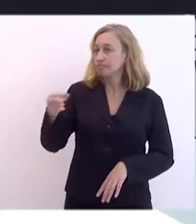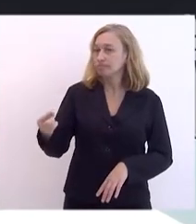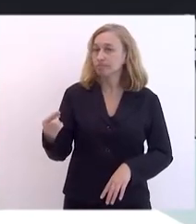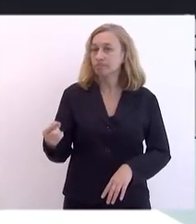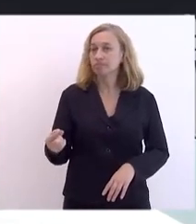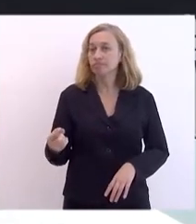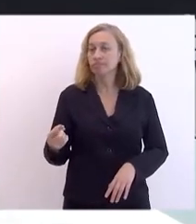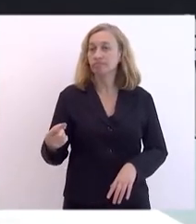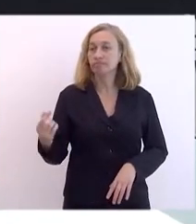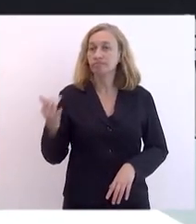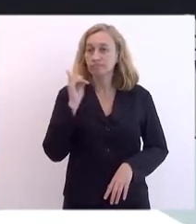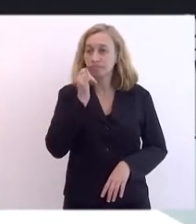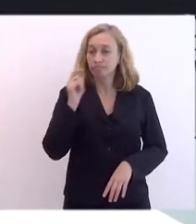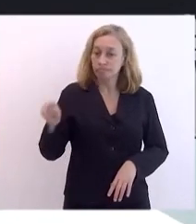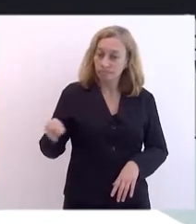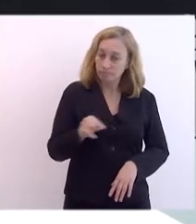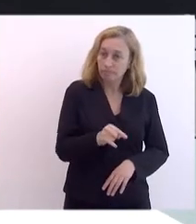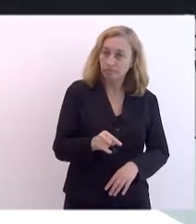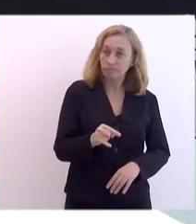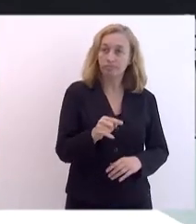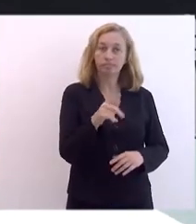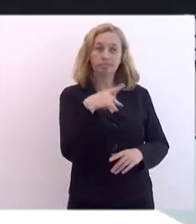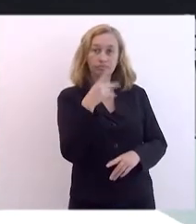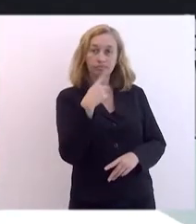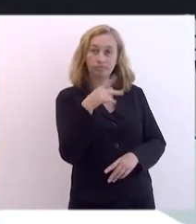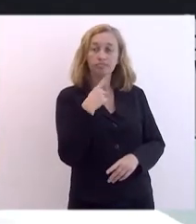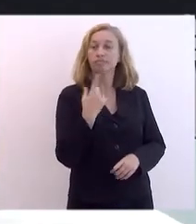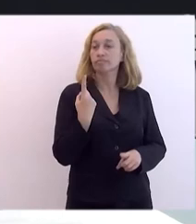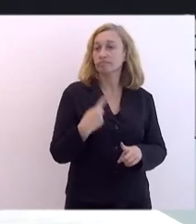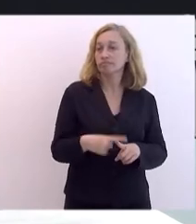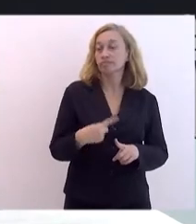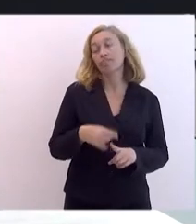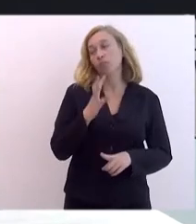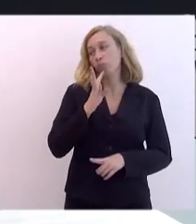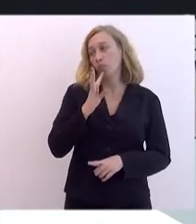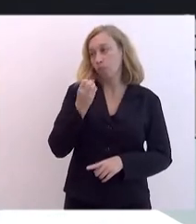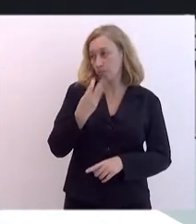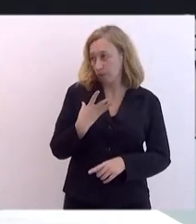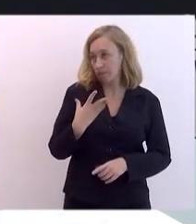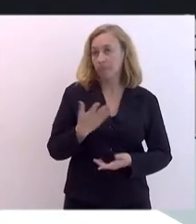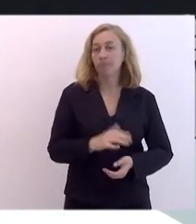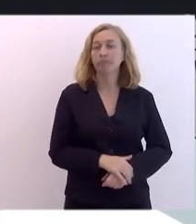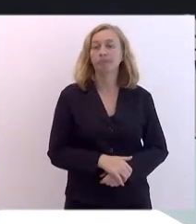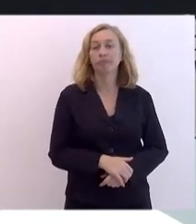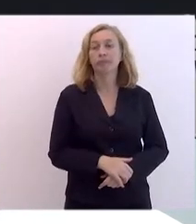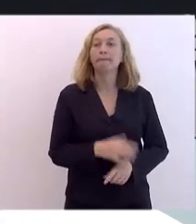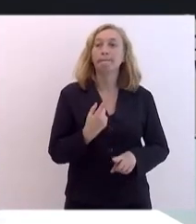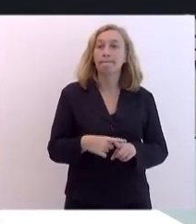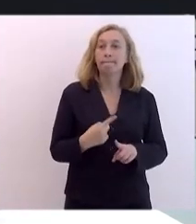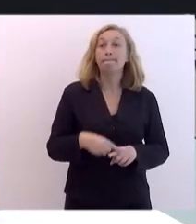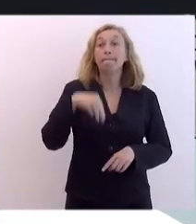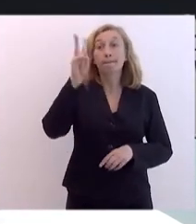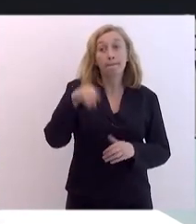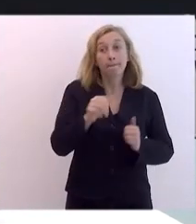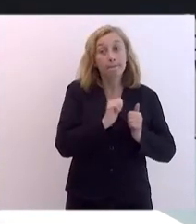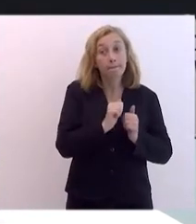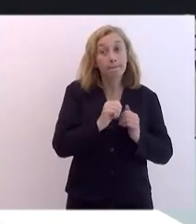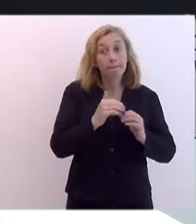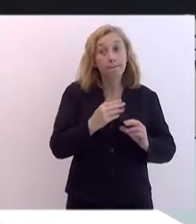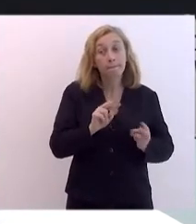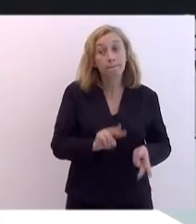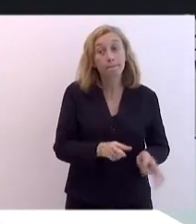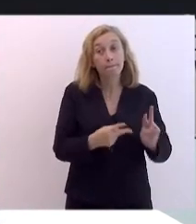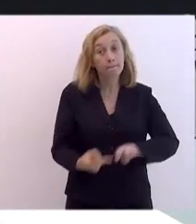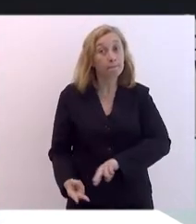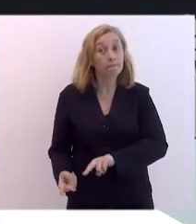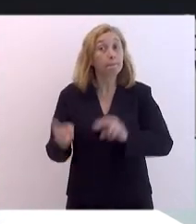estaria aqui protestando, porque eu o conheço. Né. Até porque quem encaminhou